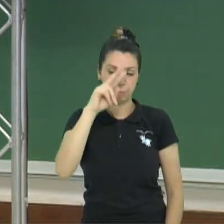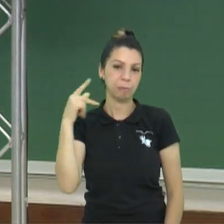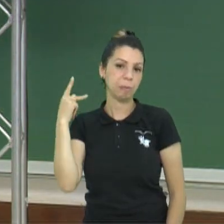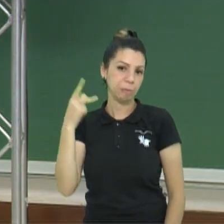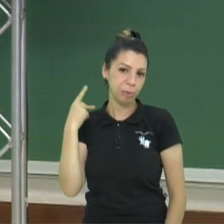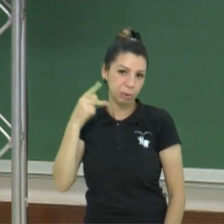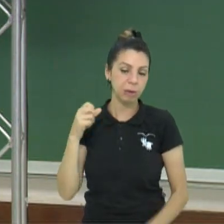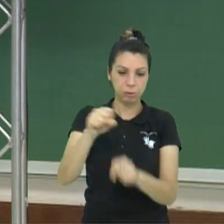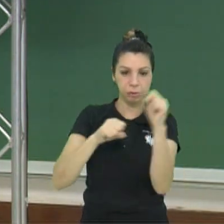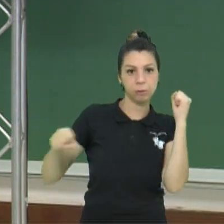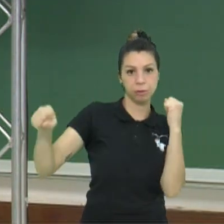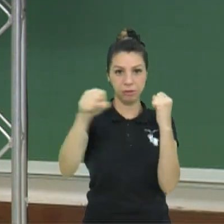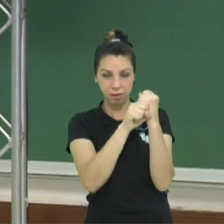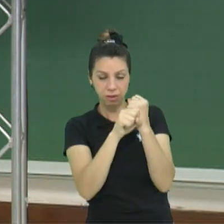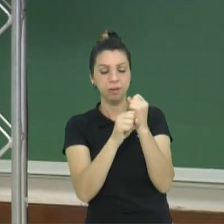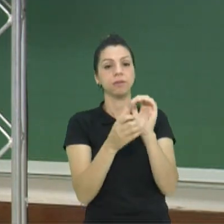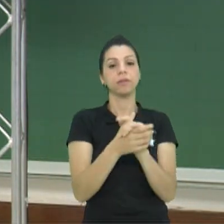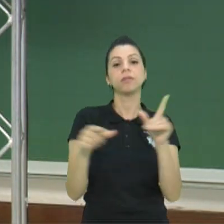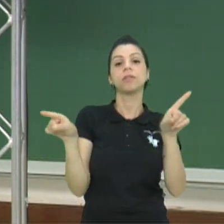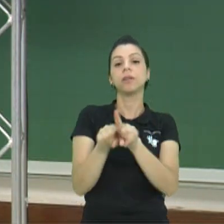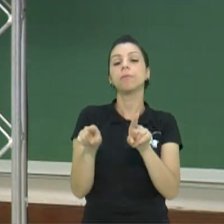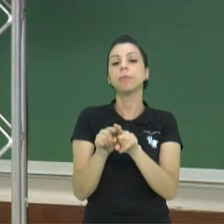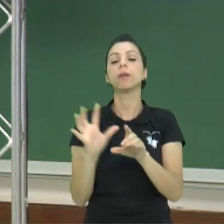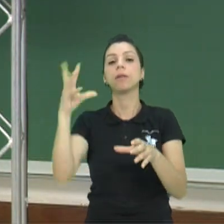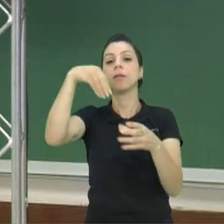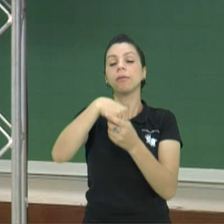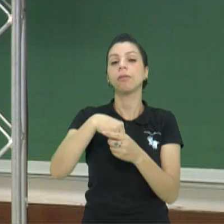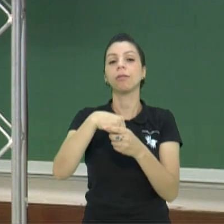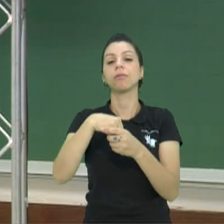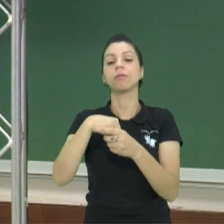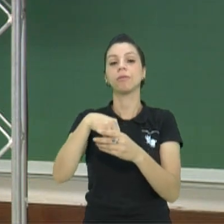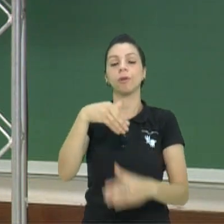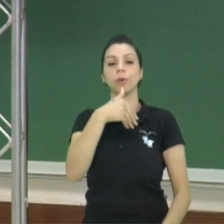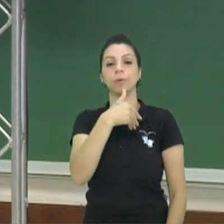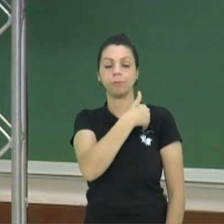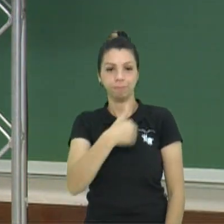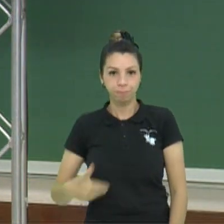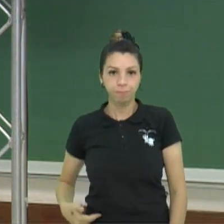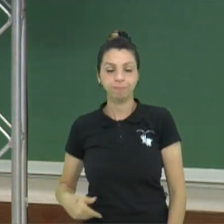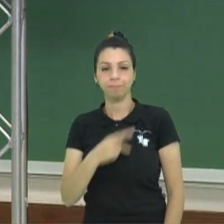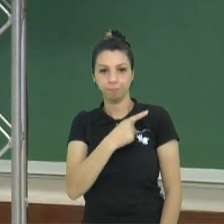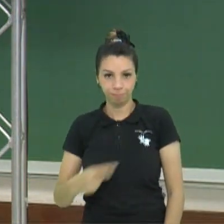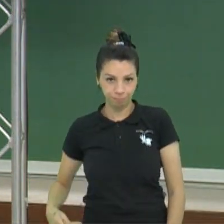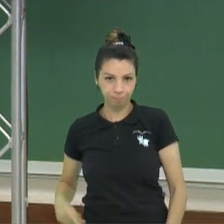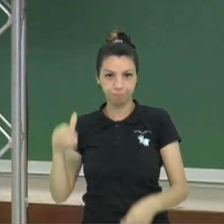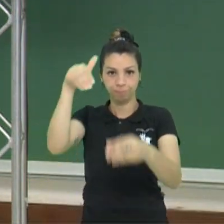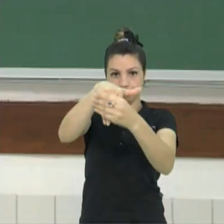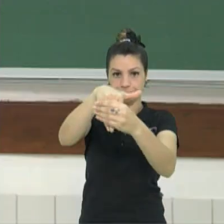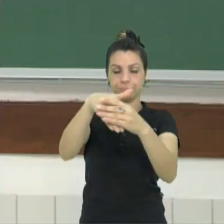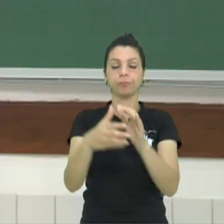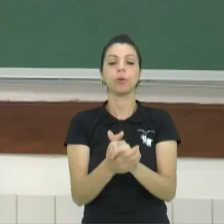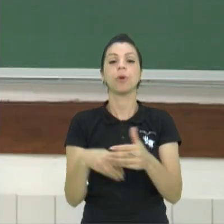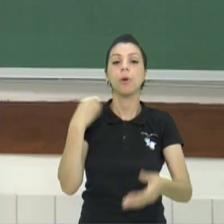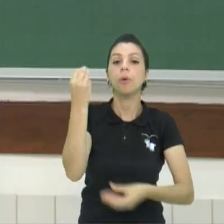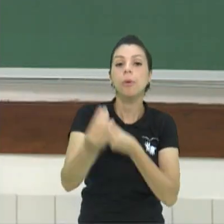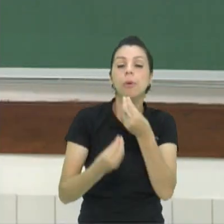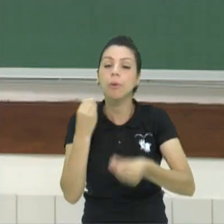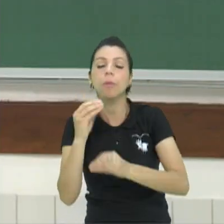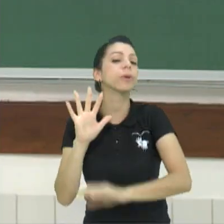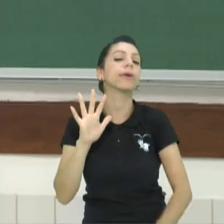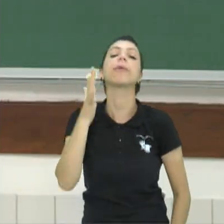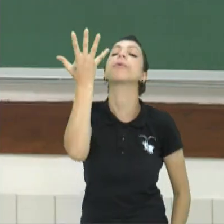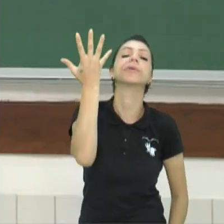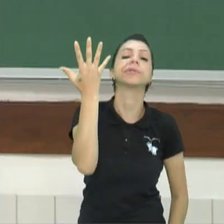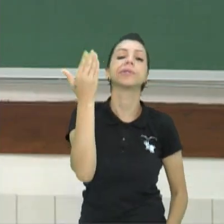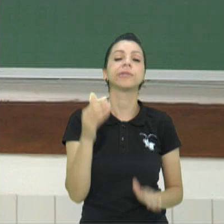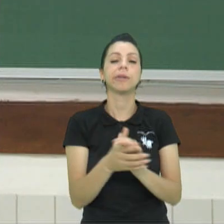contexto social em que estava inserida essa eleição presidencial. Ainda, vamos analisar como que transcorreu, como foi